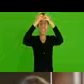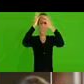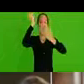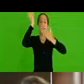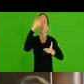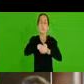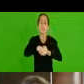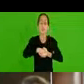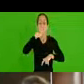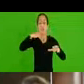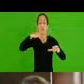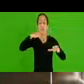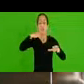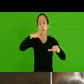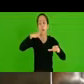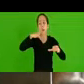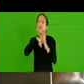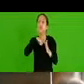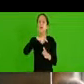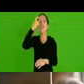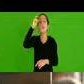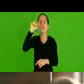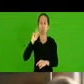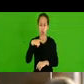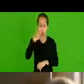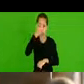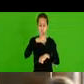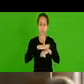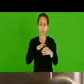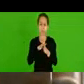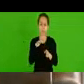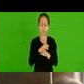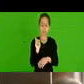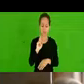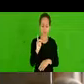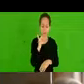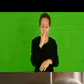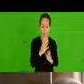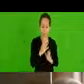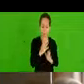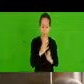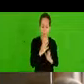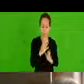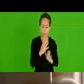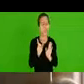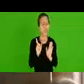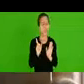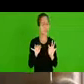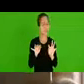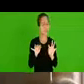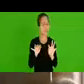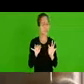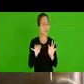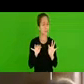traz, não tem que recomendar nada, parece que uma cartilha que a gente tem que fazer ao final, uma